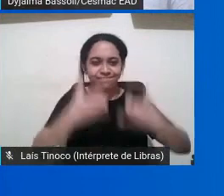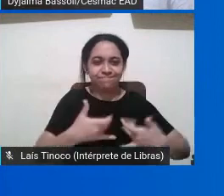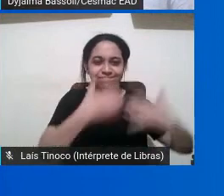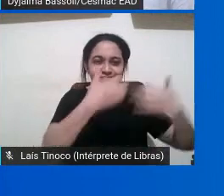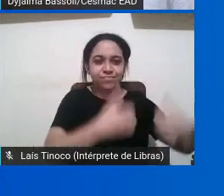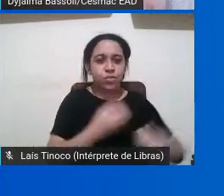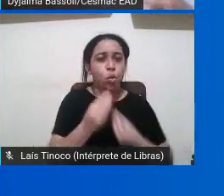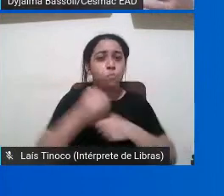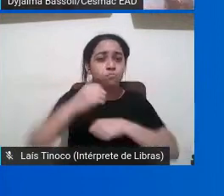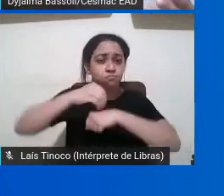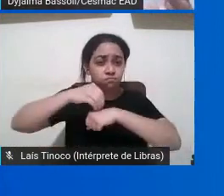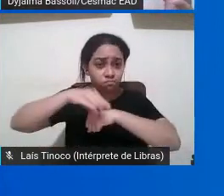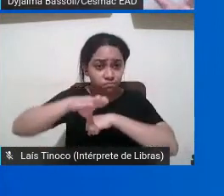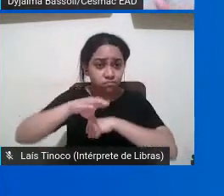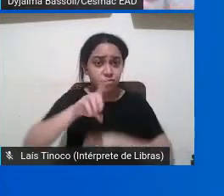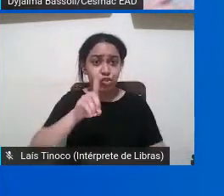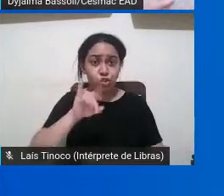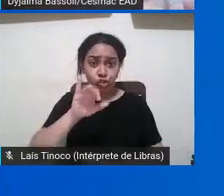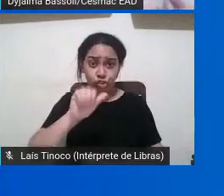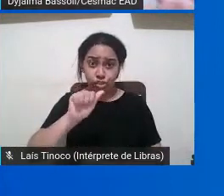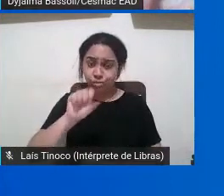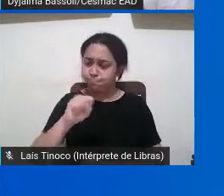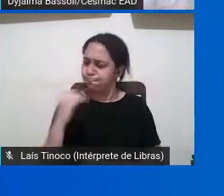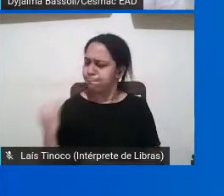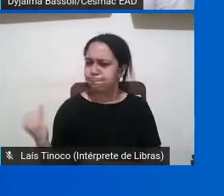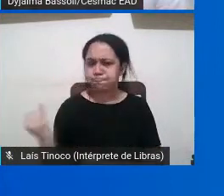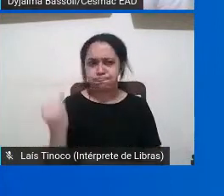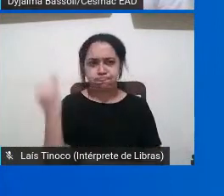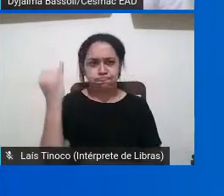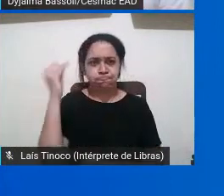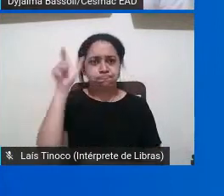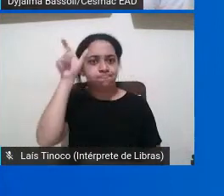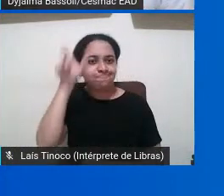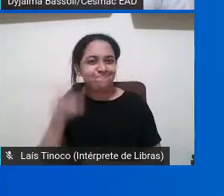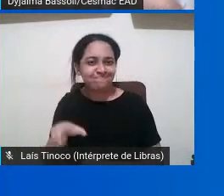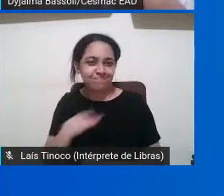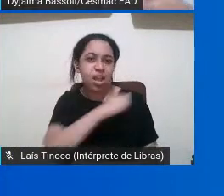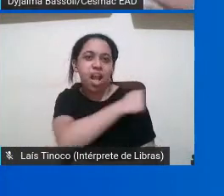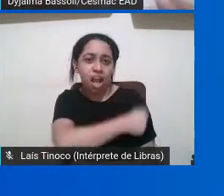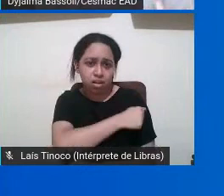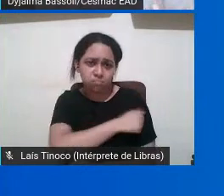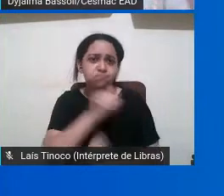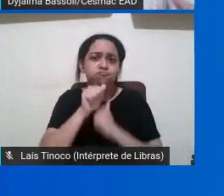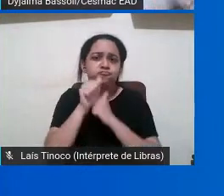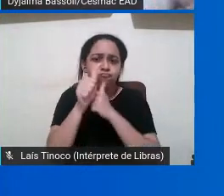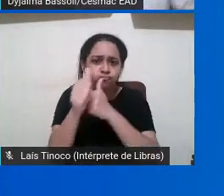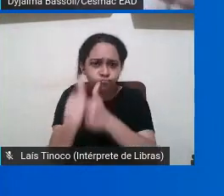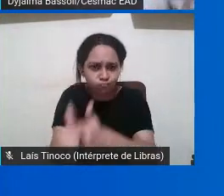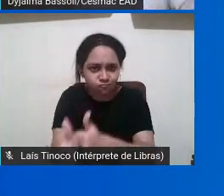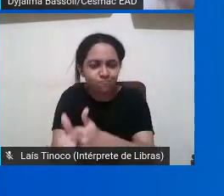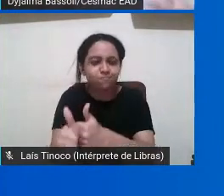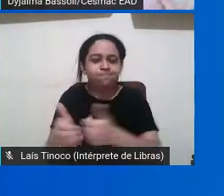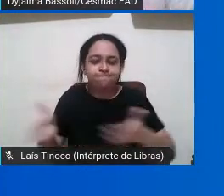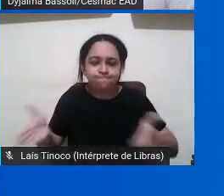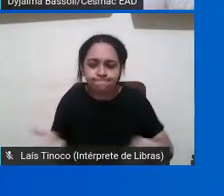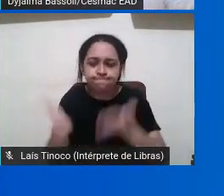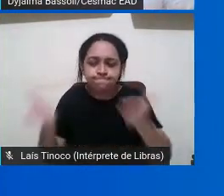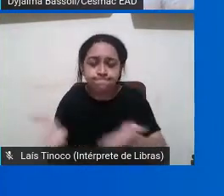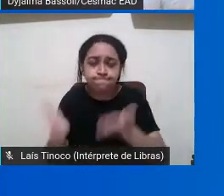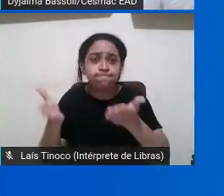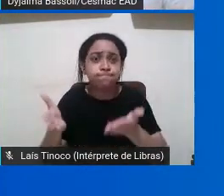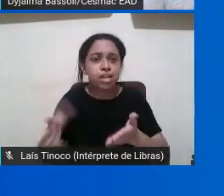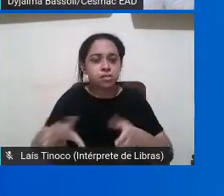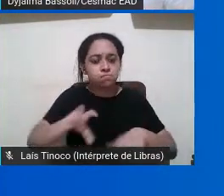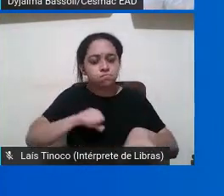dicas porque é fundamental que esse aluno tenha esse acompanhamento esse estímulo para adquirir